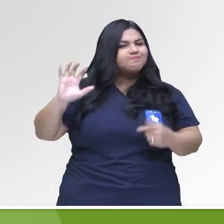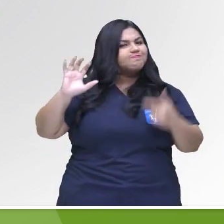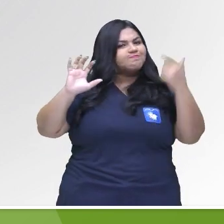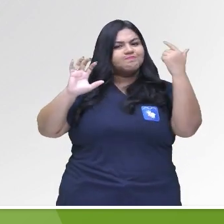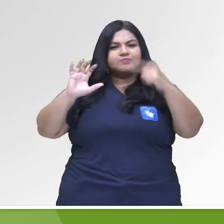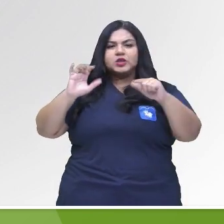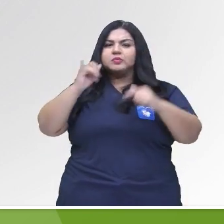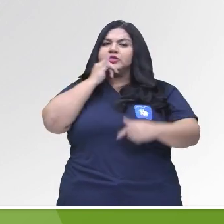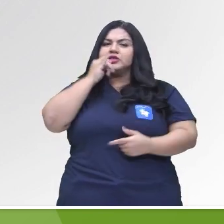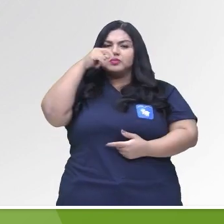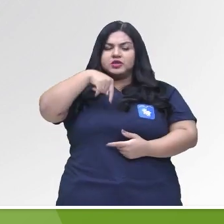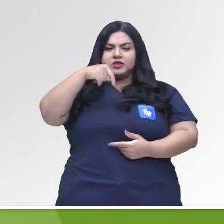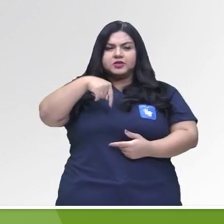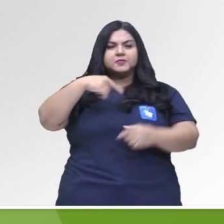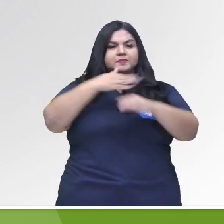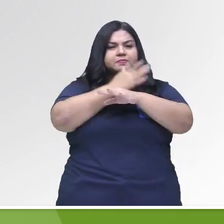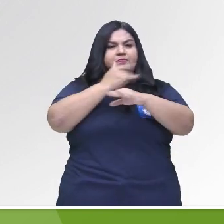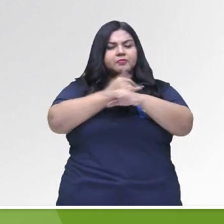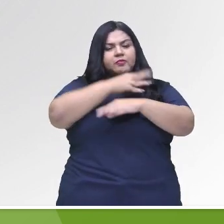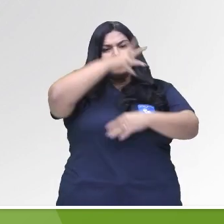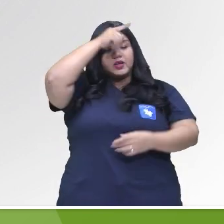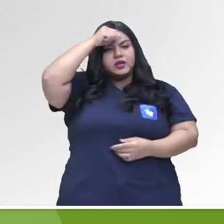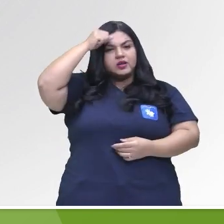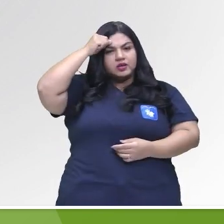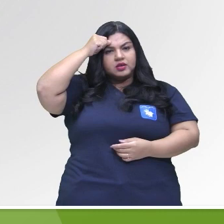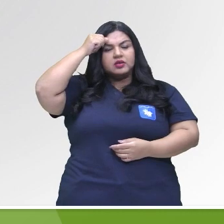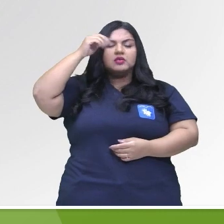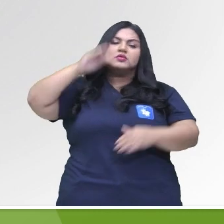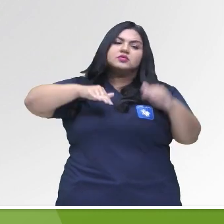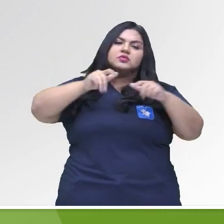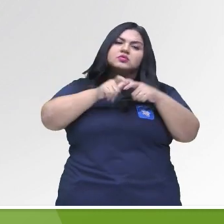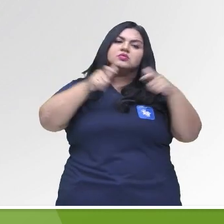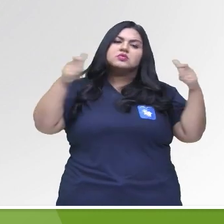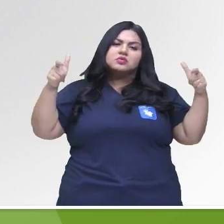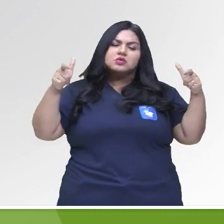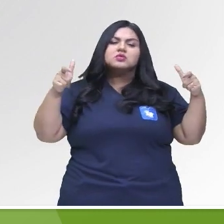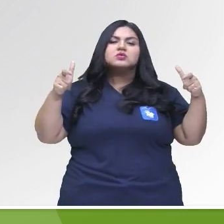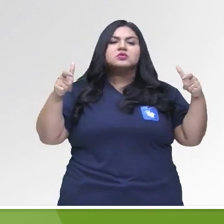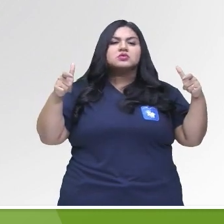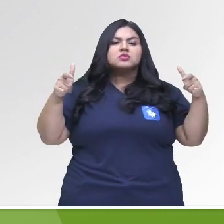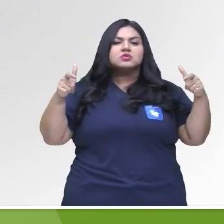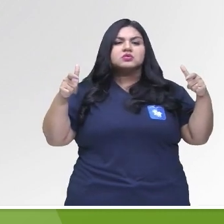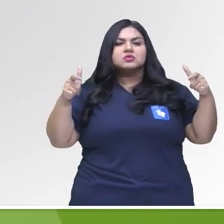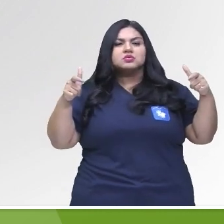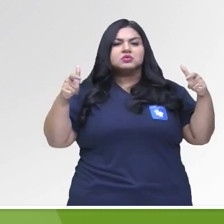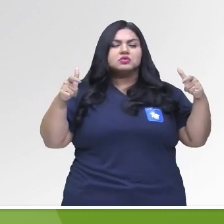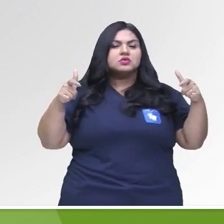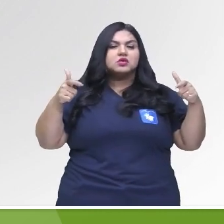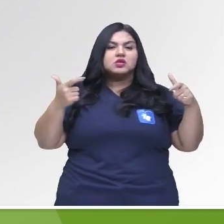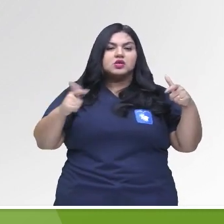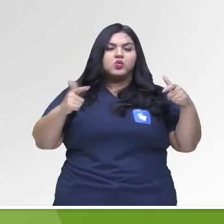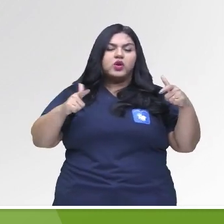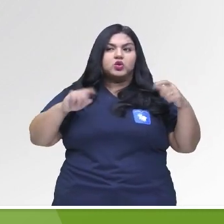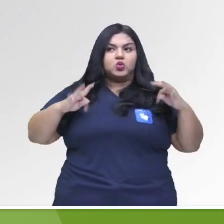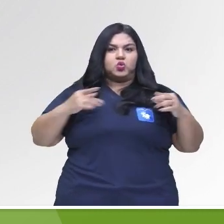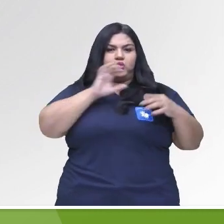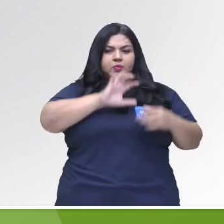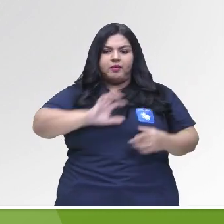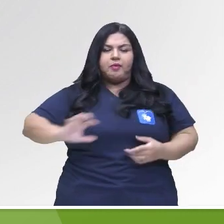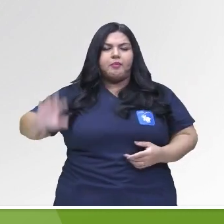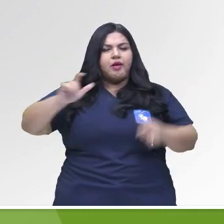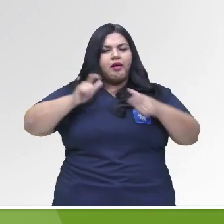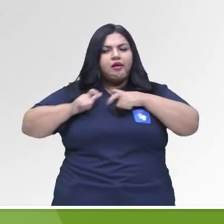por exemplo, na nossa cidade, né, que já é uma cidade grande, né, no caso Manaus, não é todo bairro que passa a